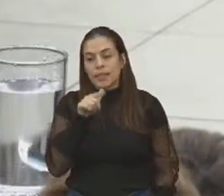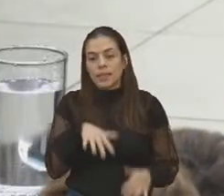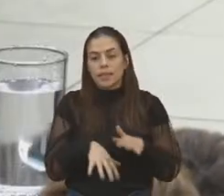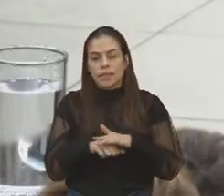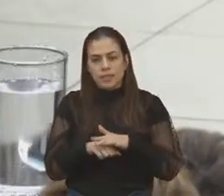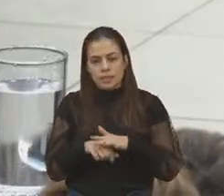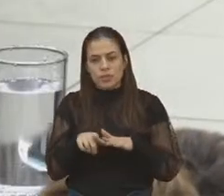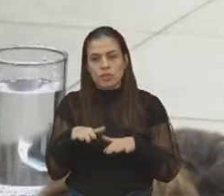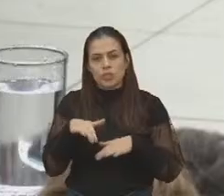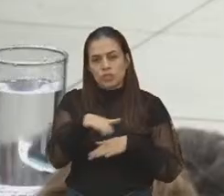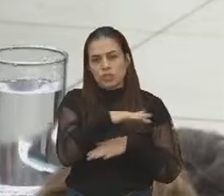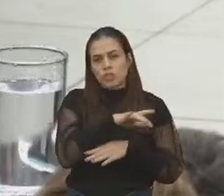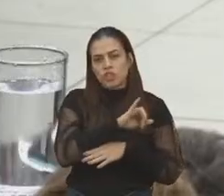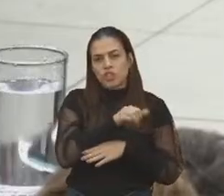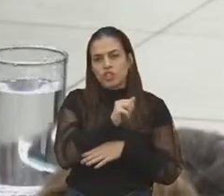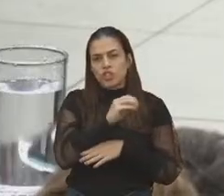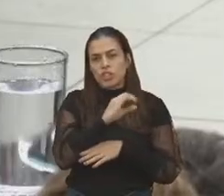Jacinto,